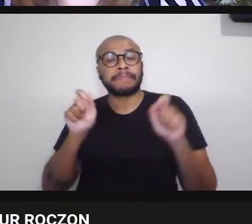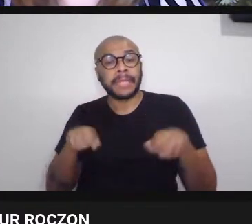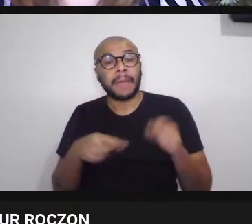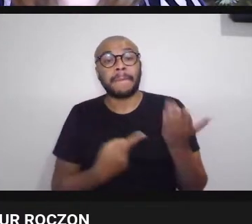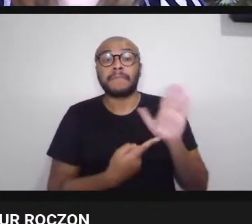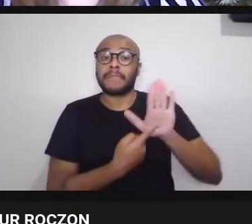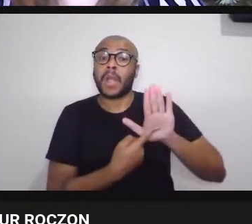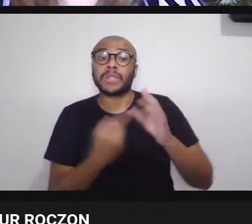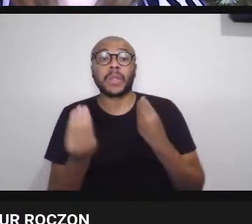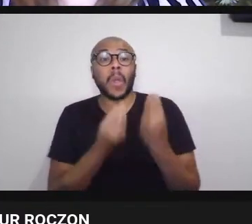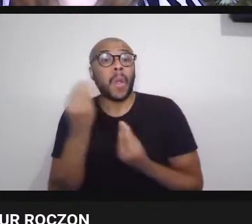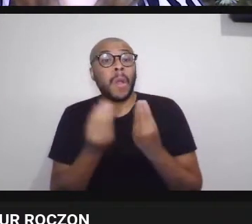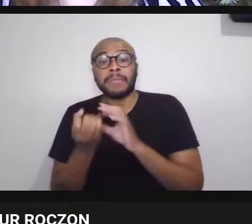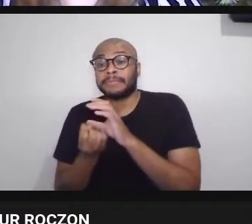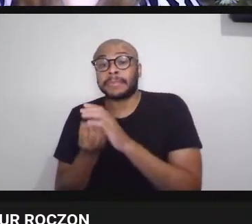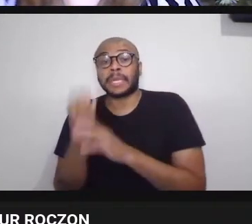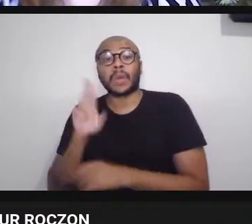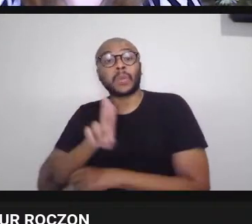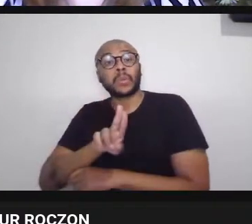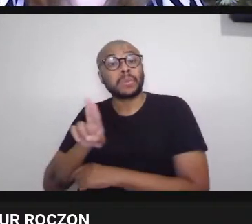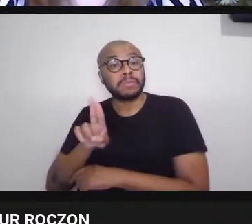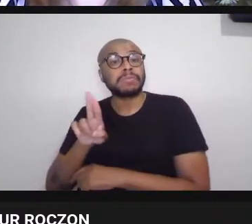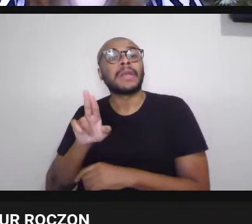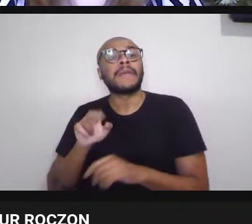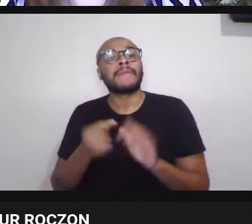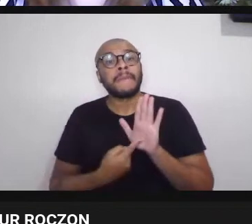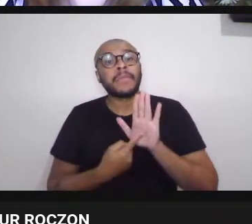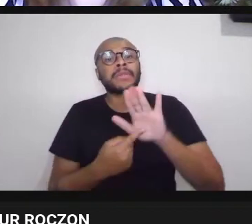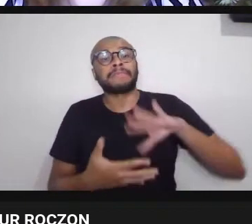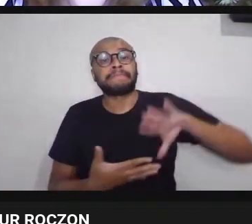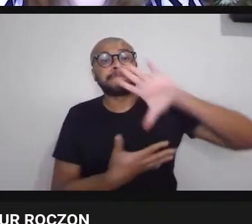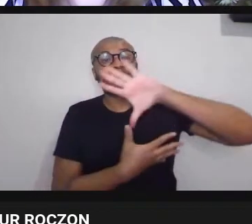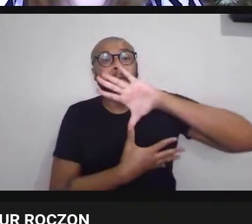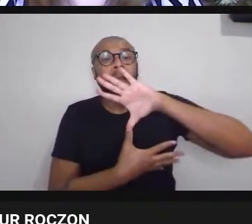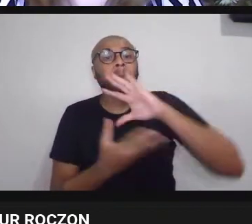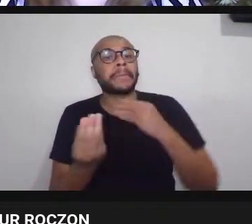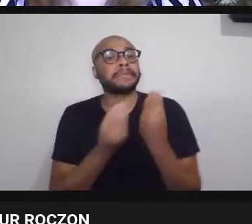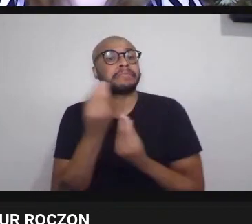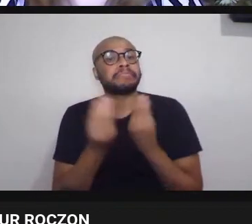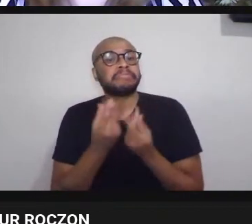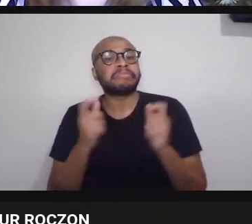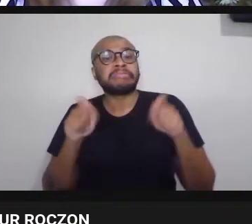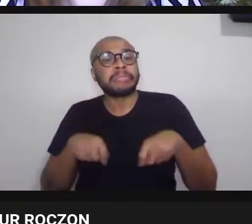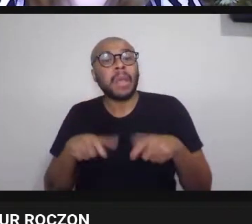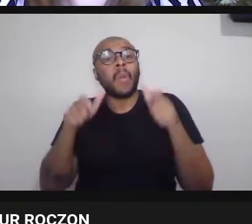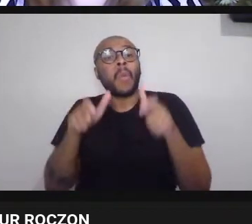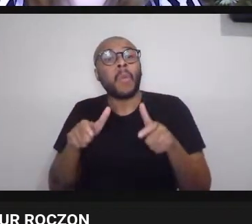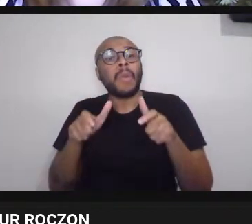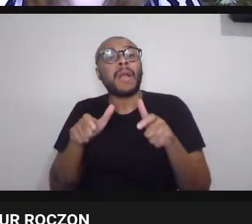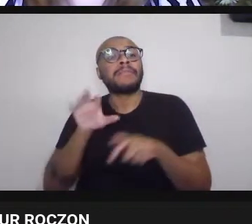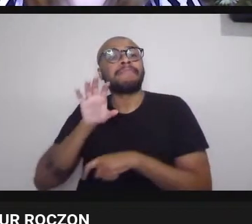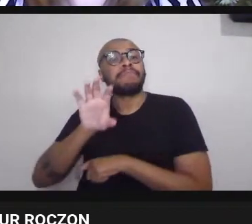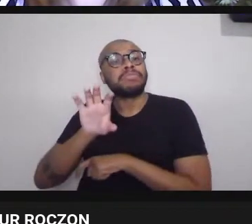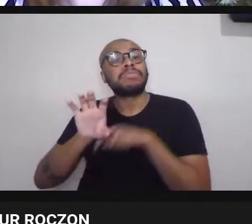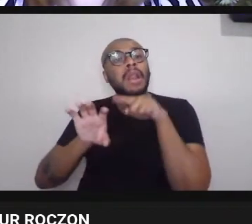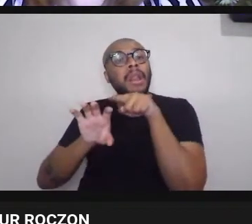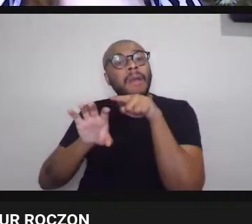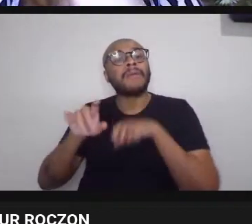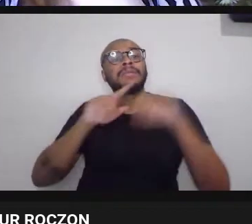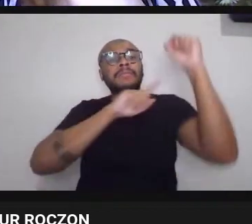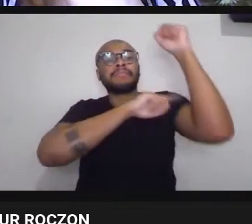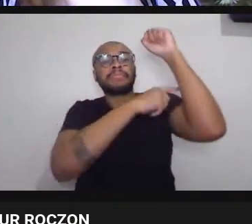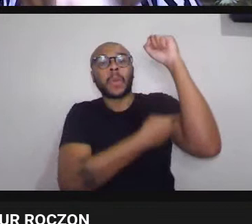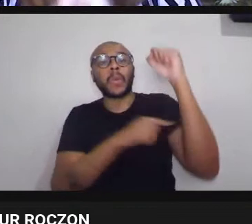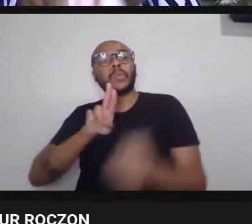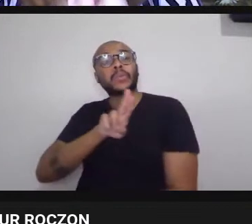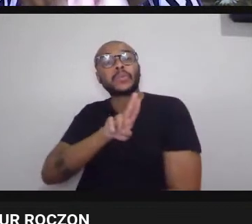mostrar como se declinam os sobrenomes e vai mostrar um mapa e como em que região da Polônia esse mapa está mais presente, ou